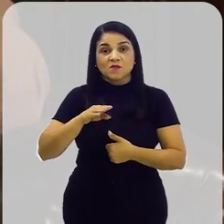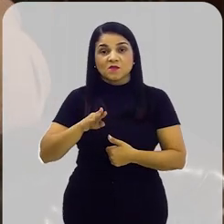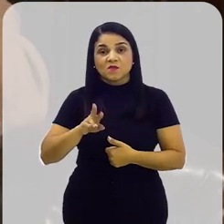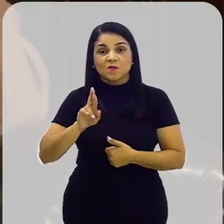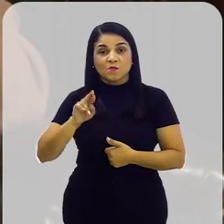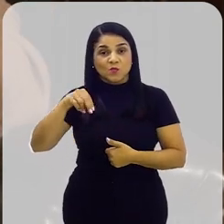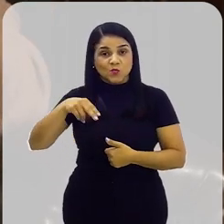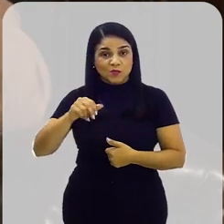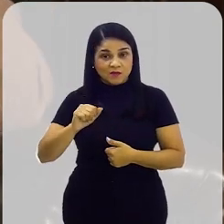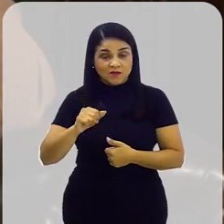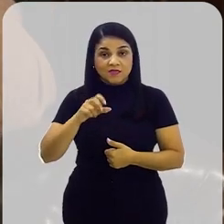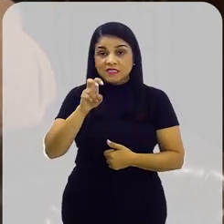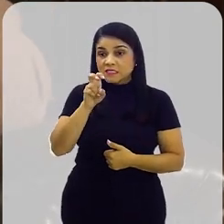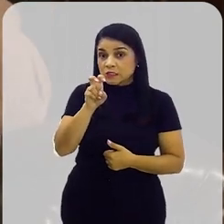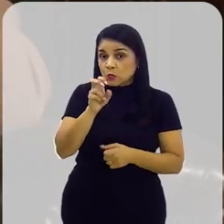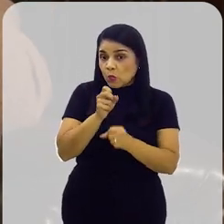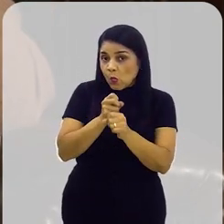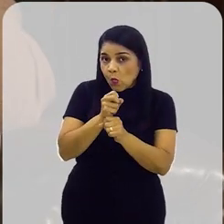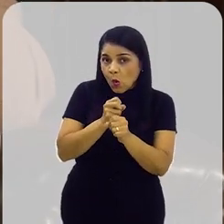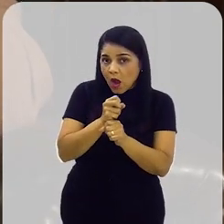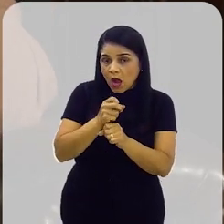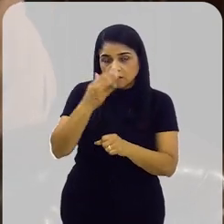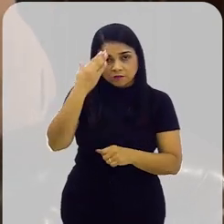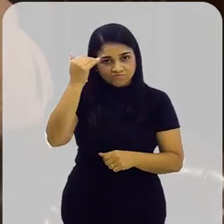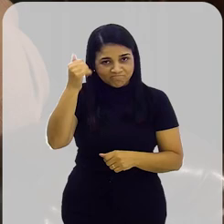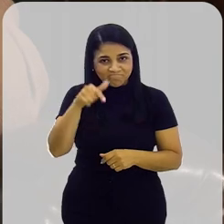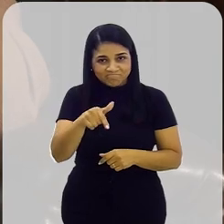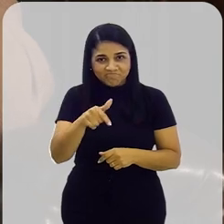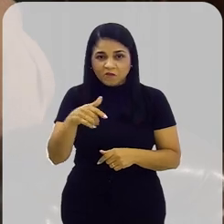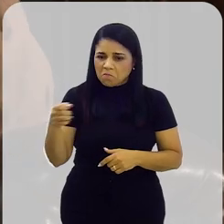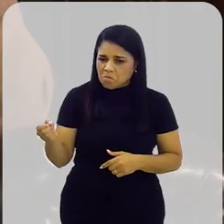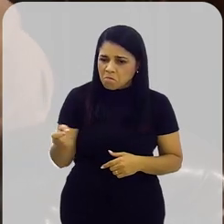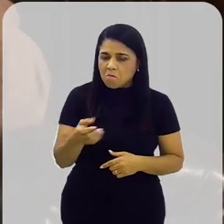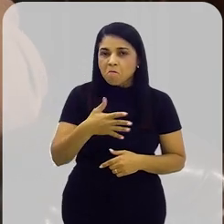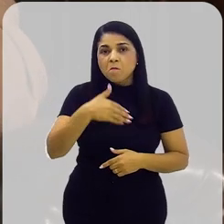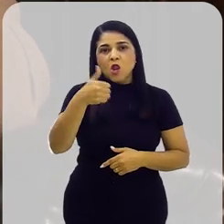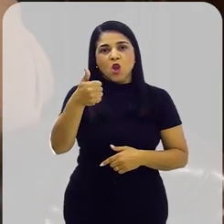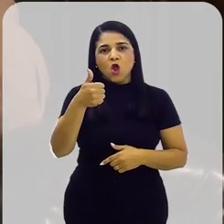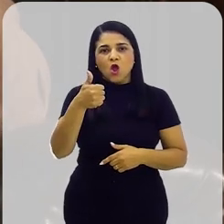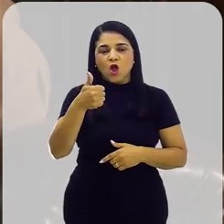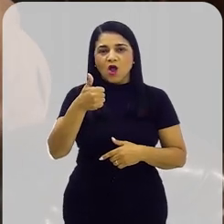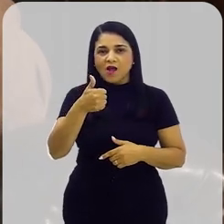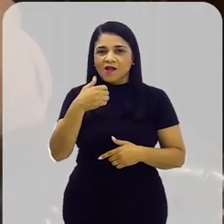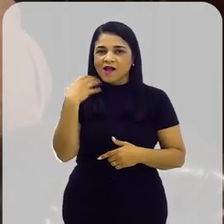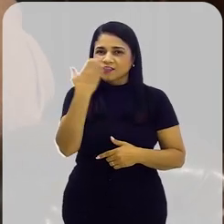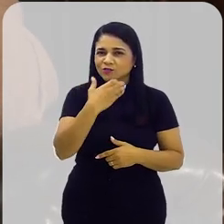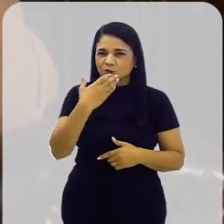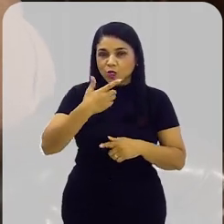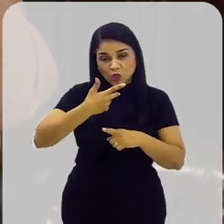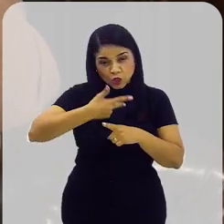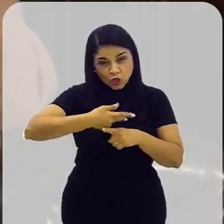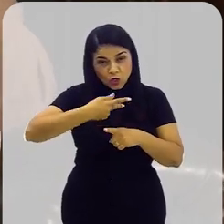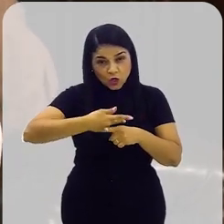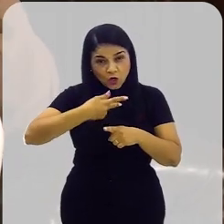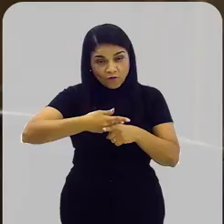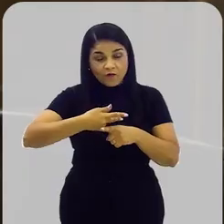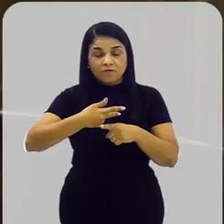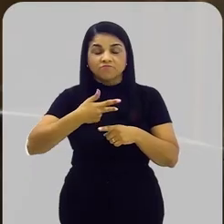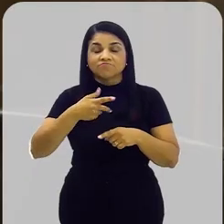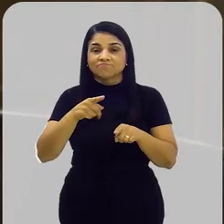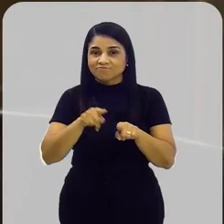sucesso, 5 anos consecutivos, melhor cantora, troféus, arrebentando. Bruninha, como é que foi